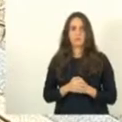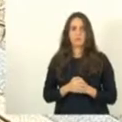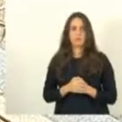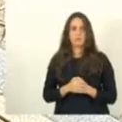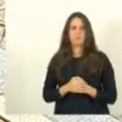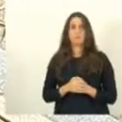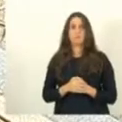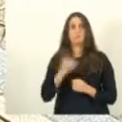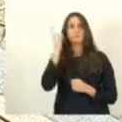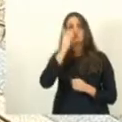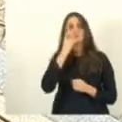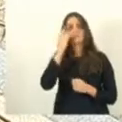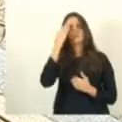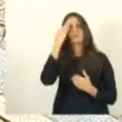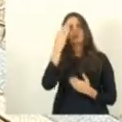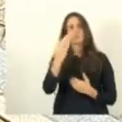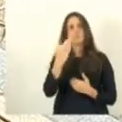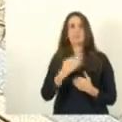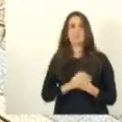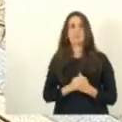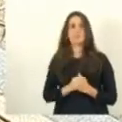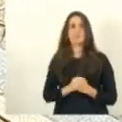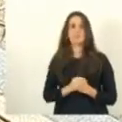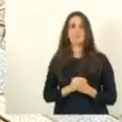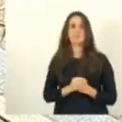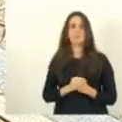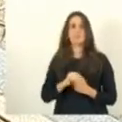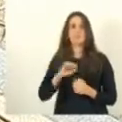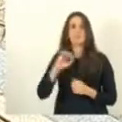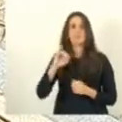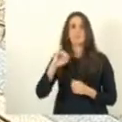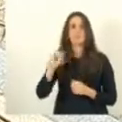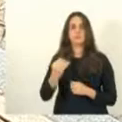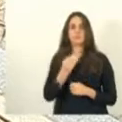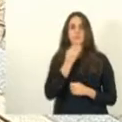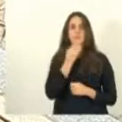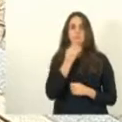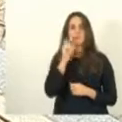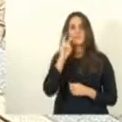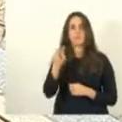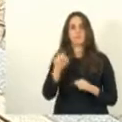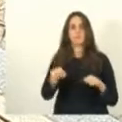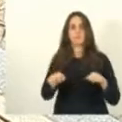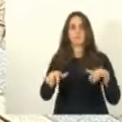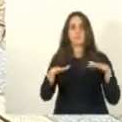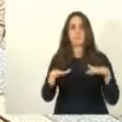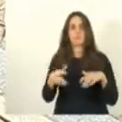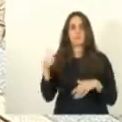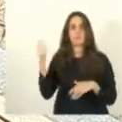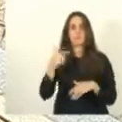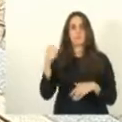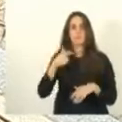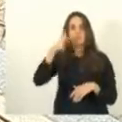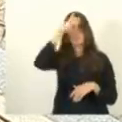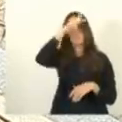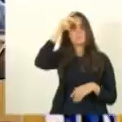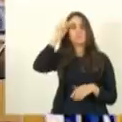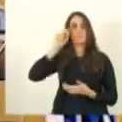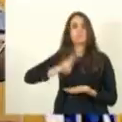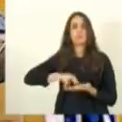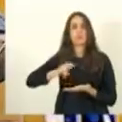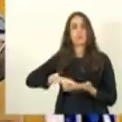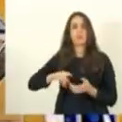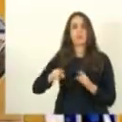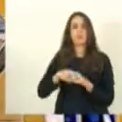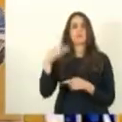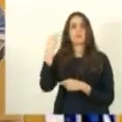Deputado Gandini, eu agradeço. Aproveito aqui a oportunidade. Eu estou vendo aqui no plenário o vice-prefeito de Alegre, alguns